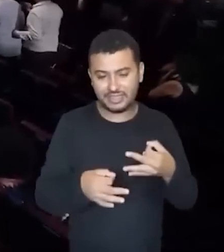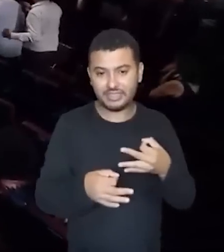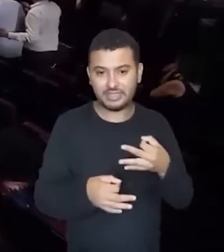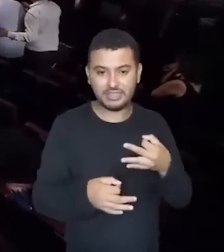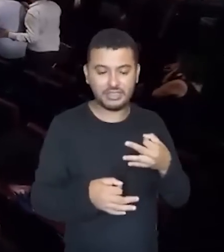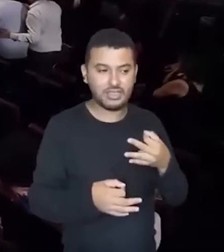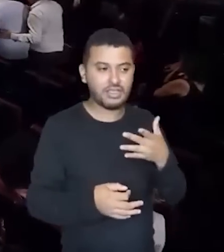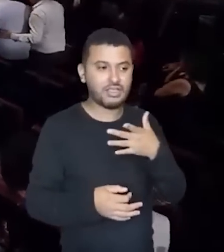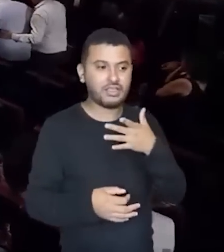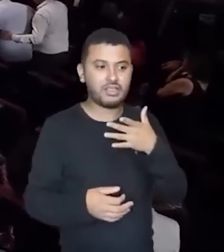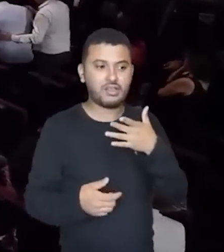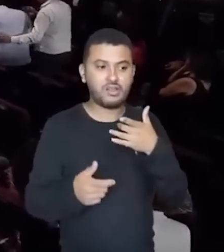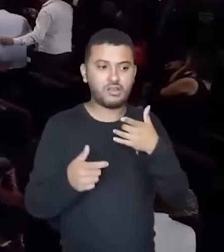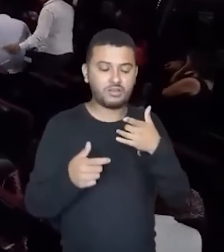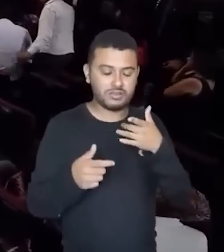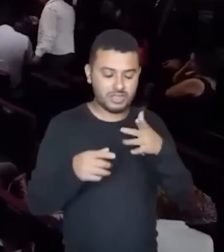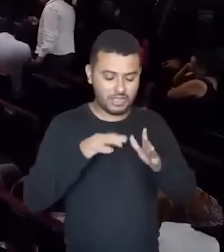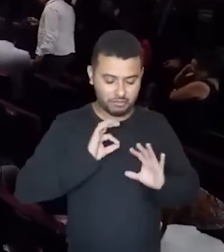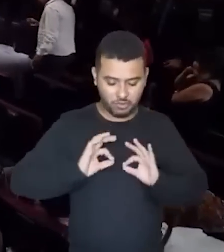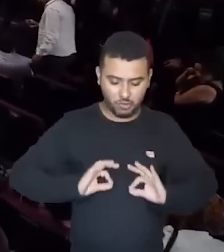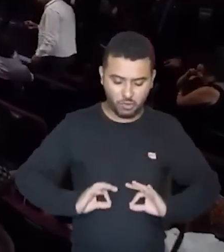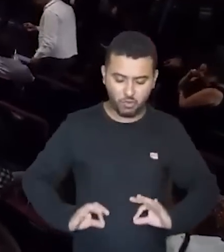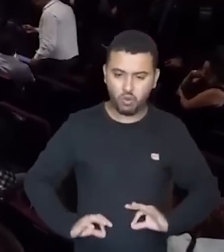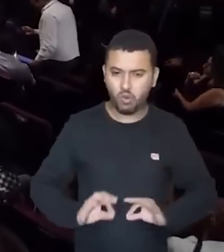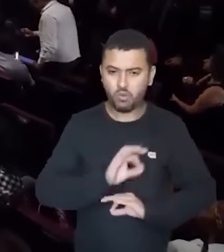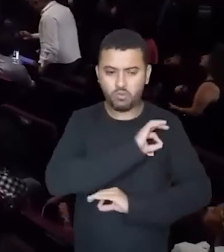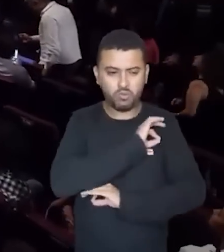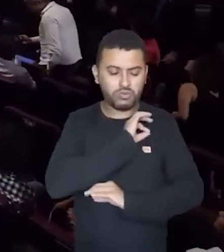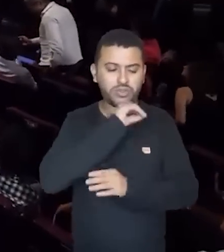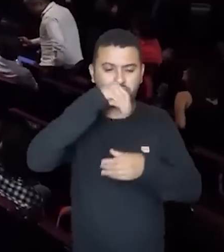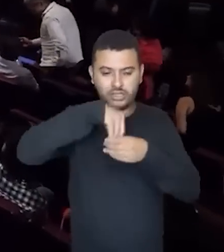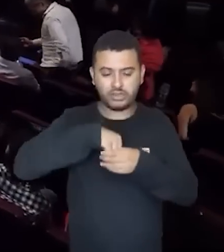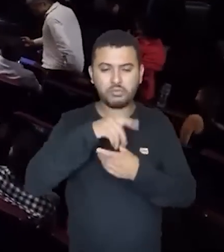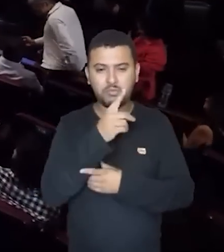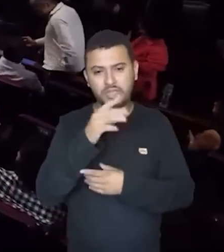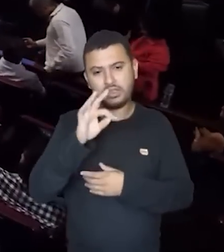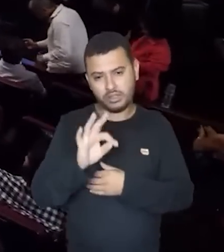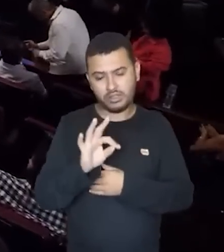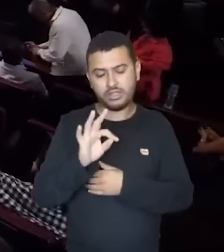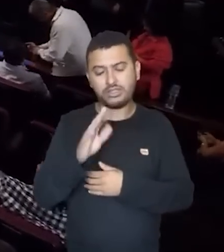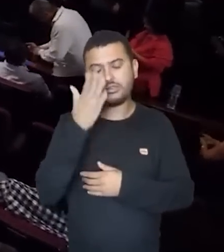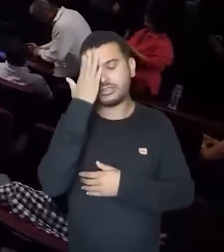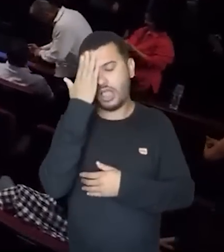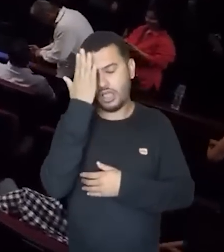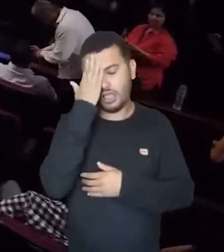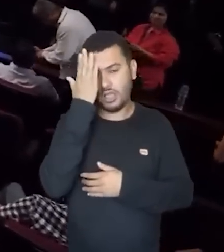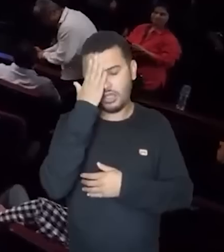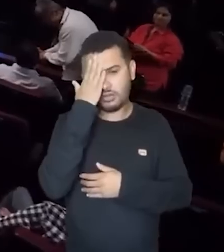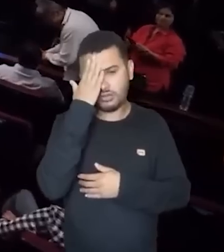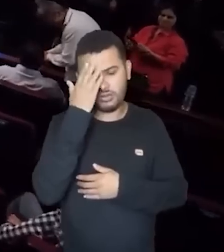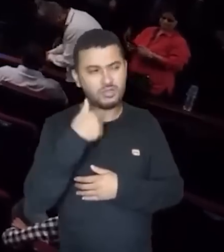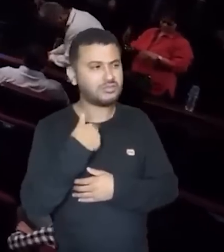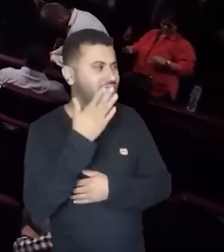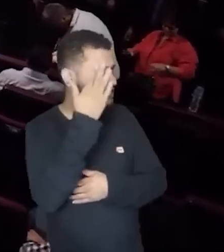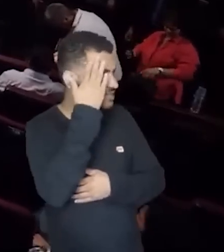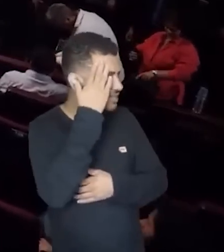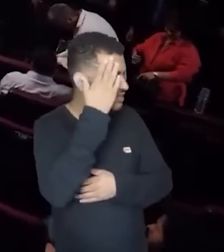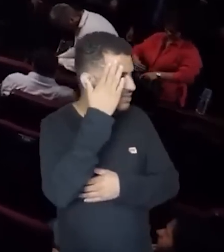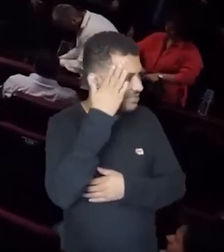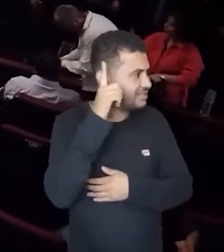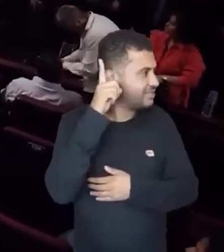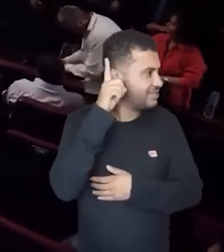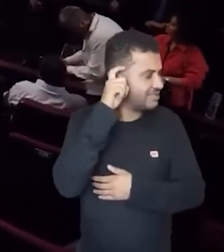célula do meu corpo esse partido. Eu sei o quanto foi difícil a gente